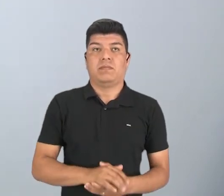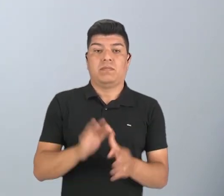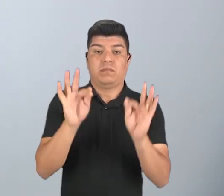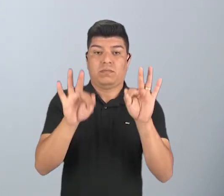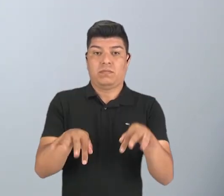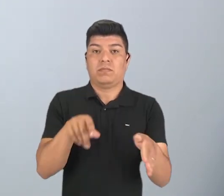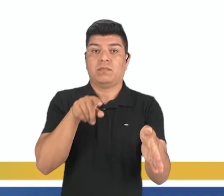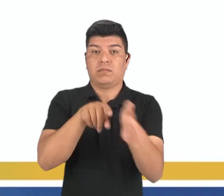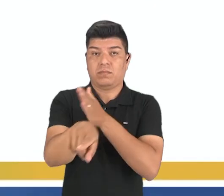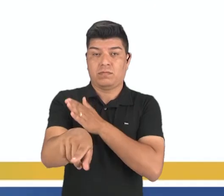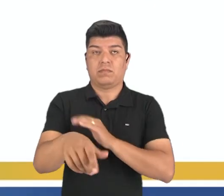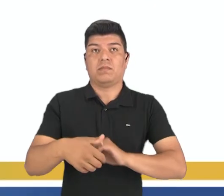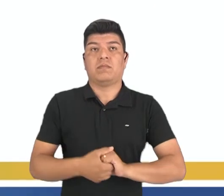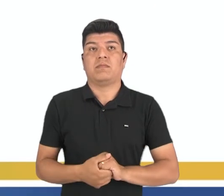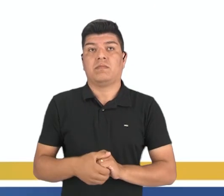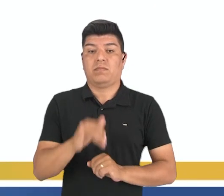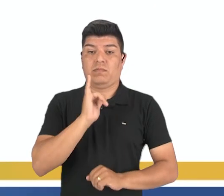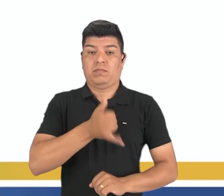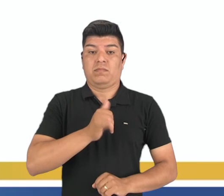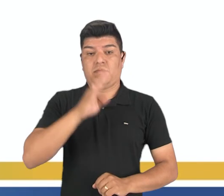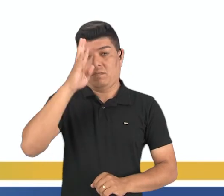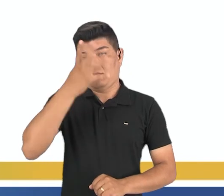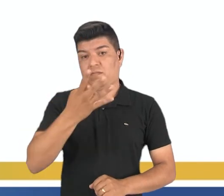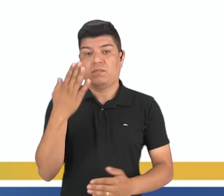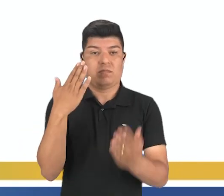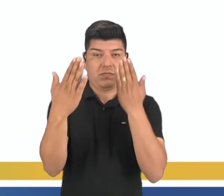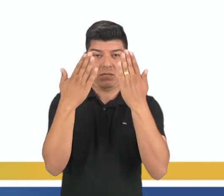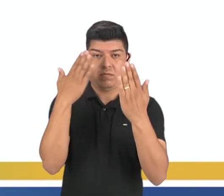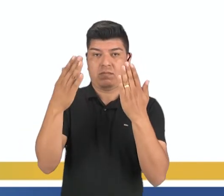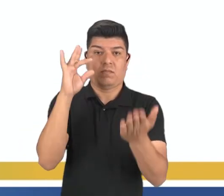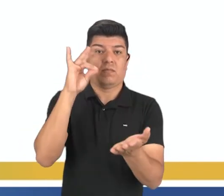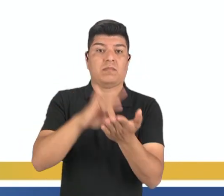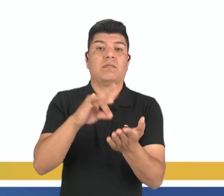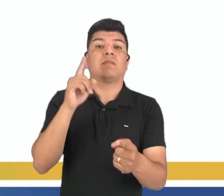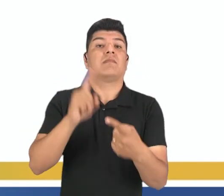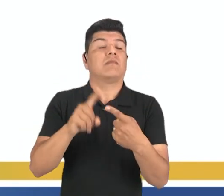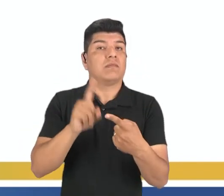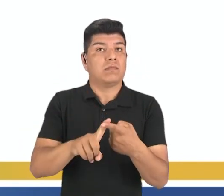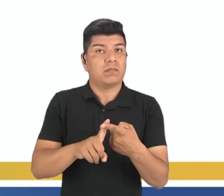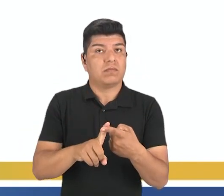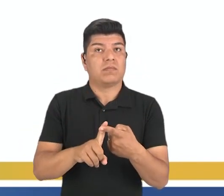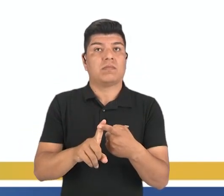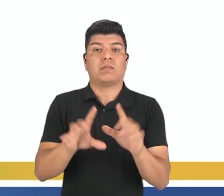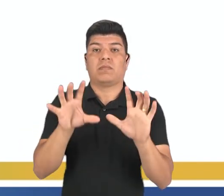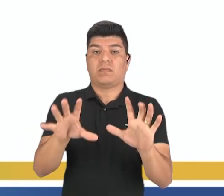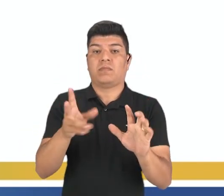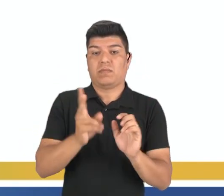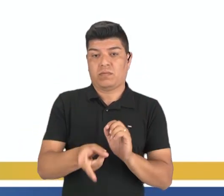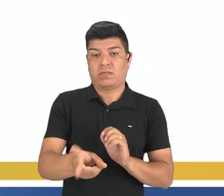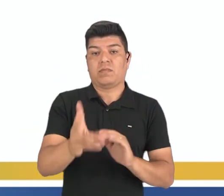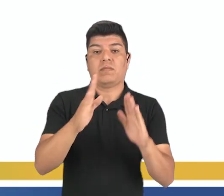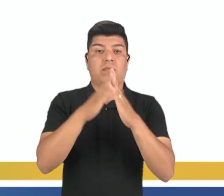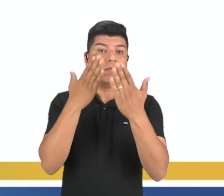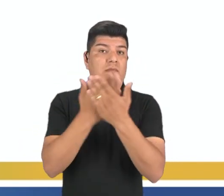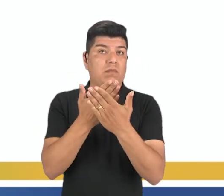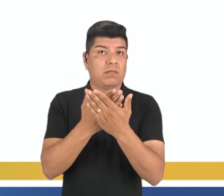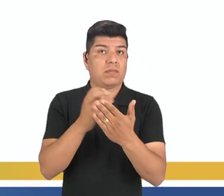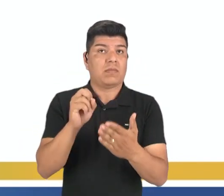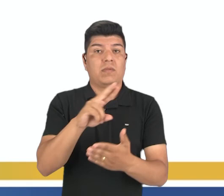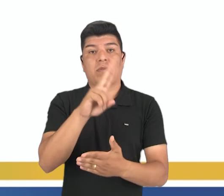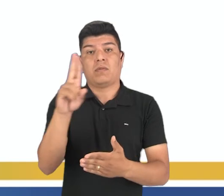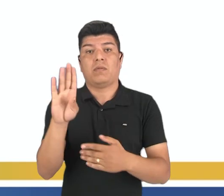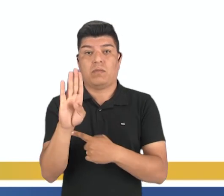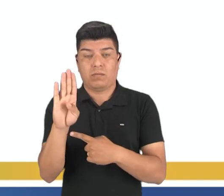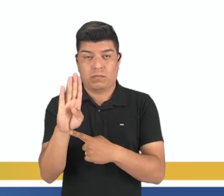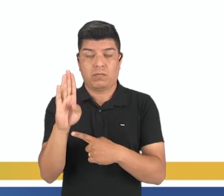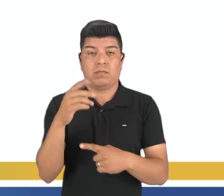última pergunta: a narradora decidiu contar a verdade por quê? Assim continuaria na escola ou letra